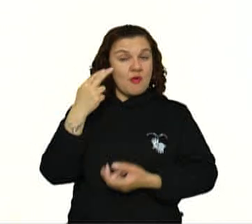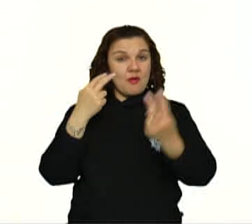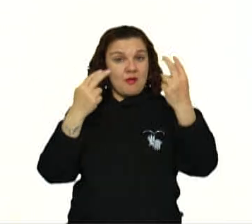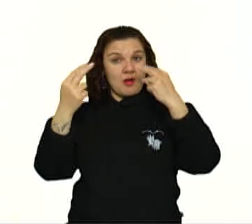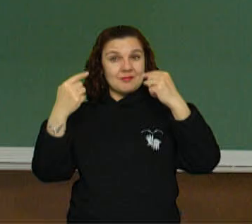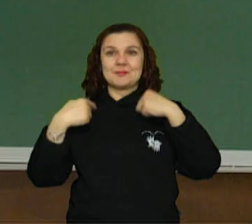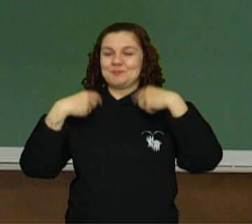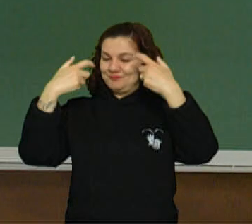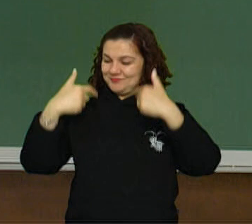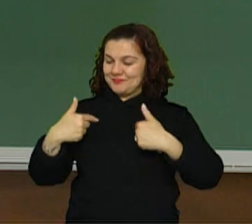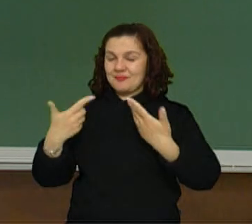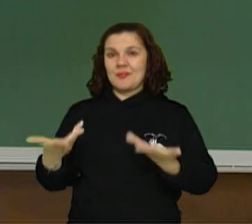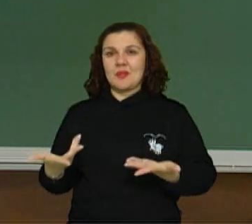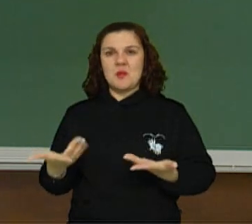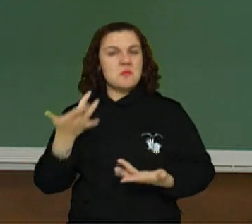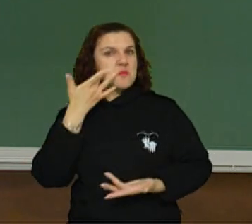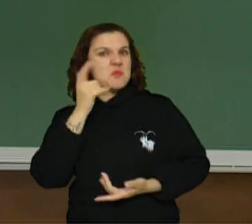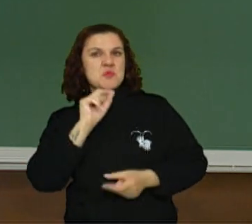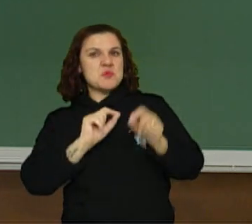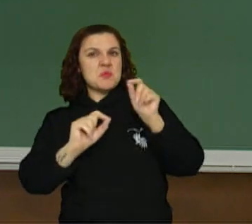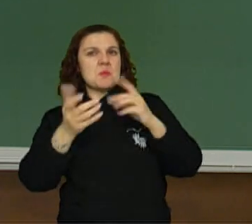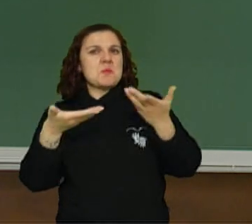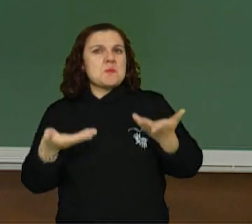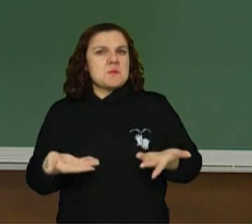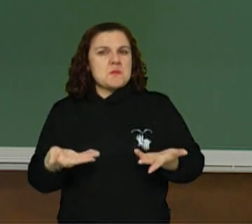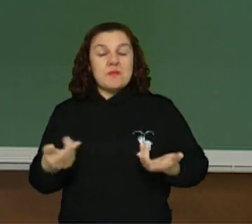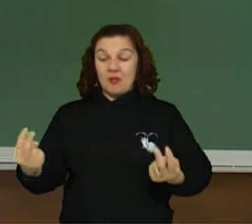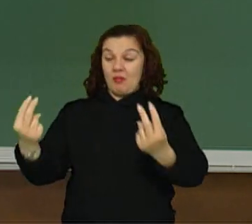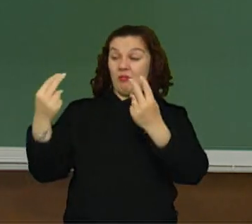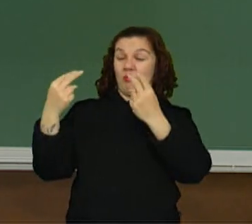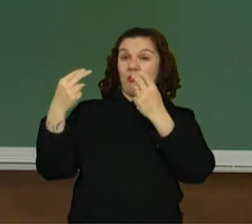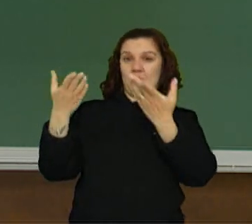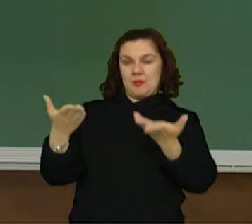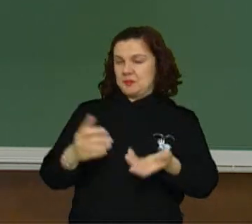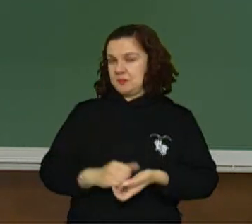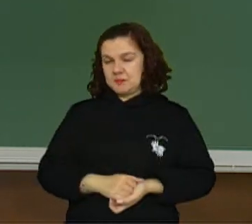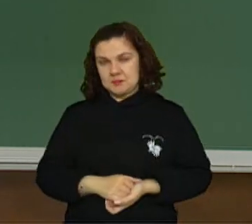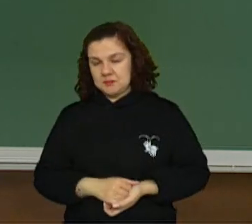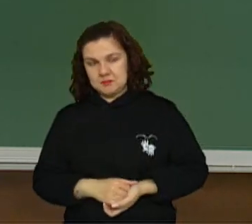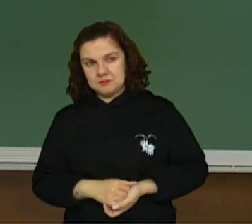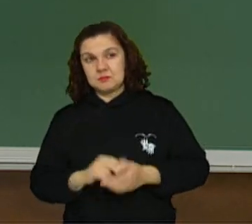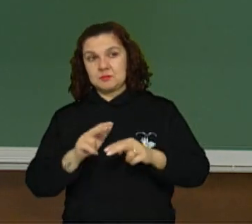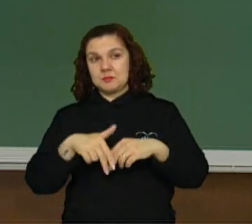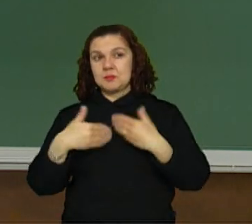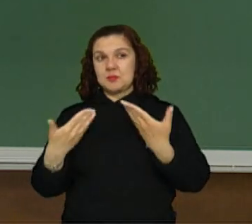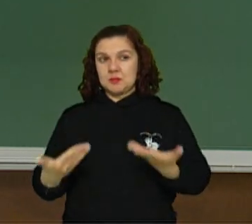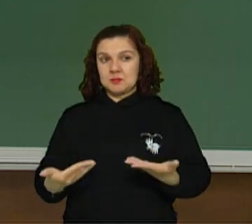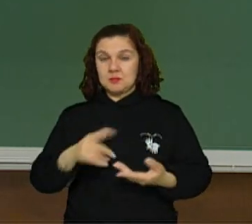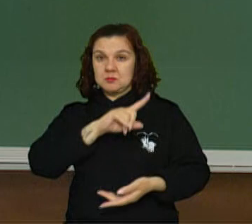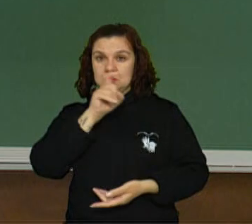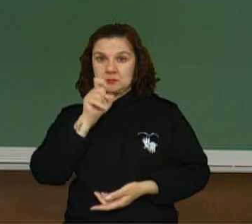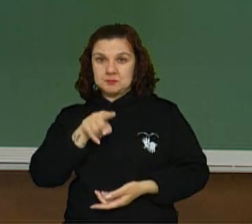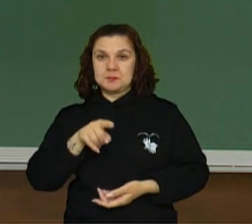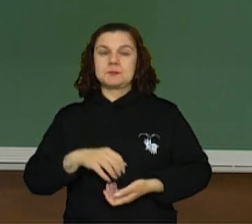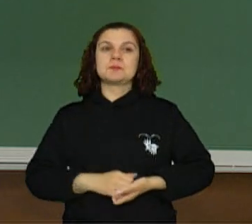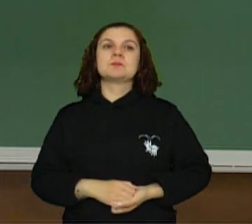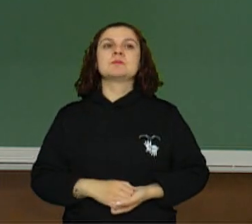Euzinha ali, mas eu não sei, não tem ali quem fez essa ação, portanto,